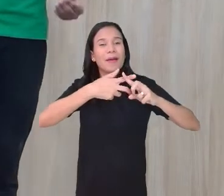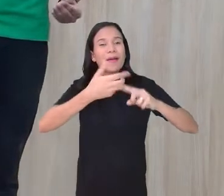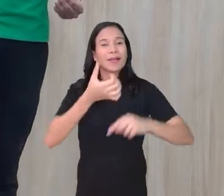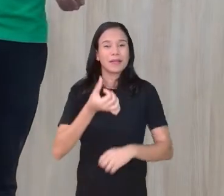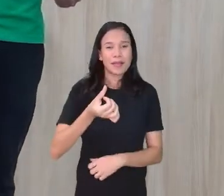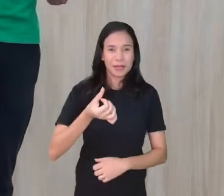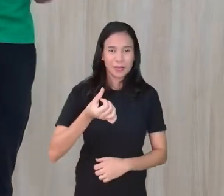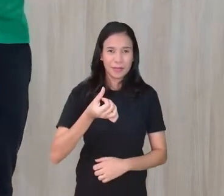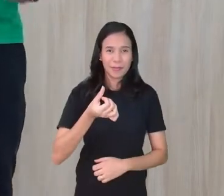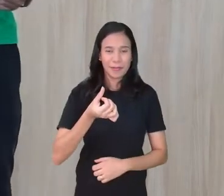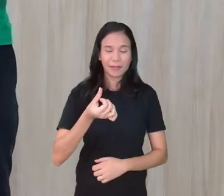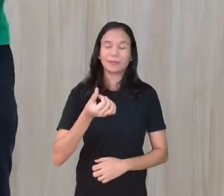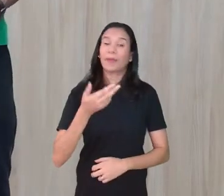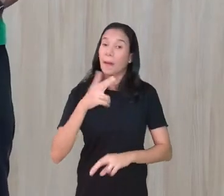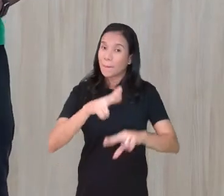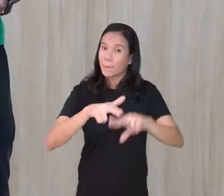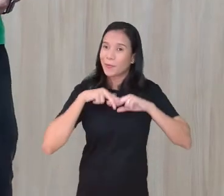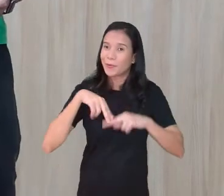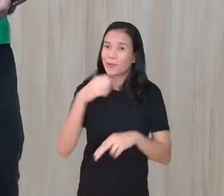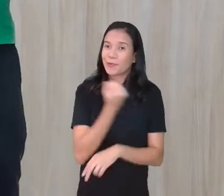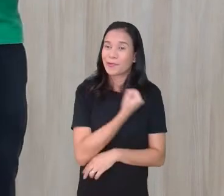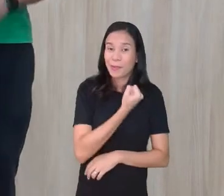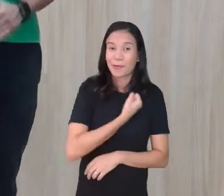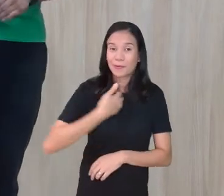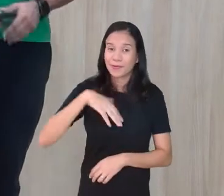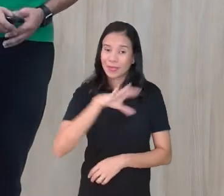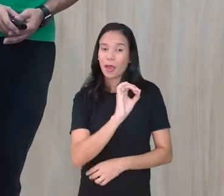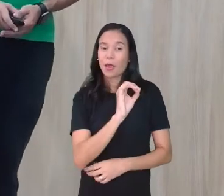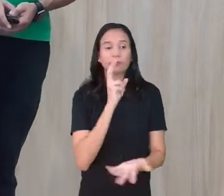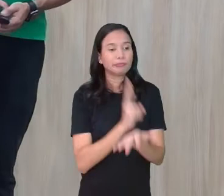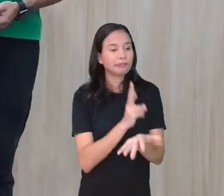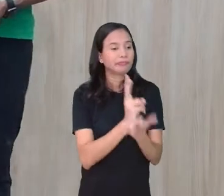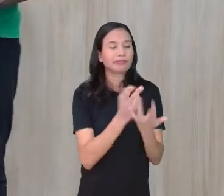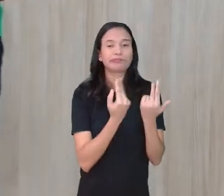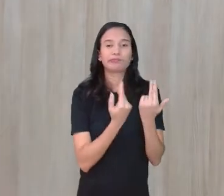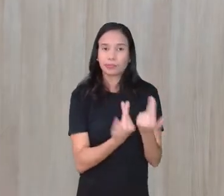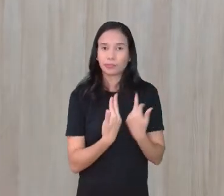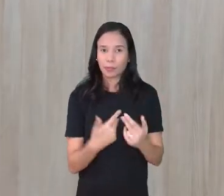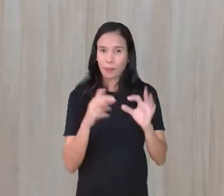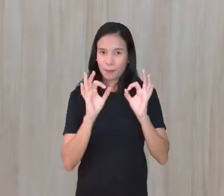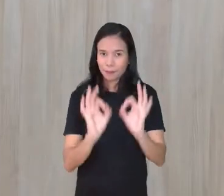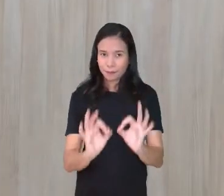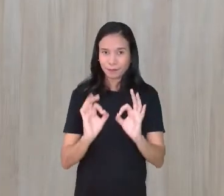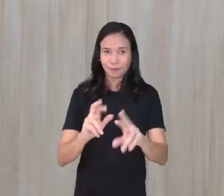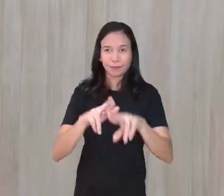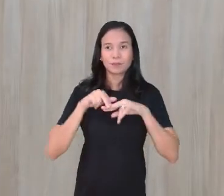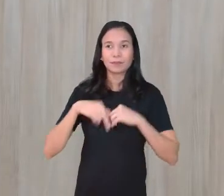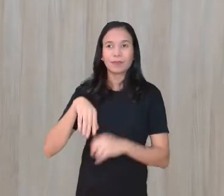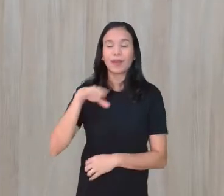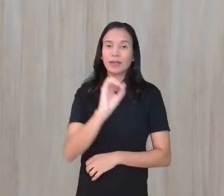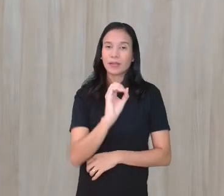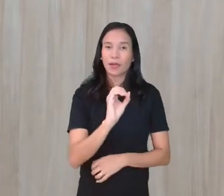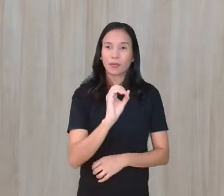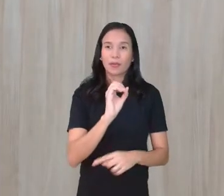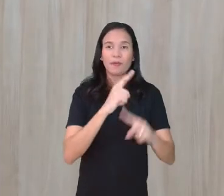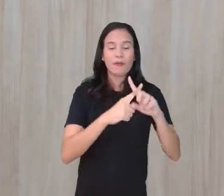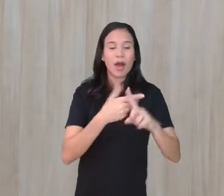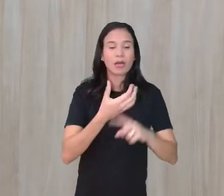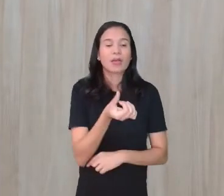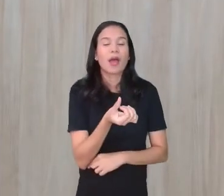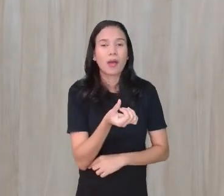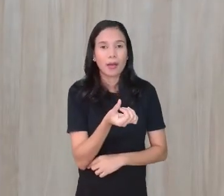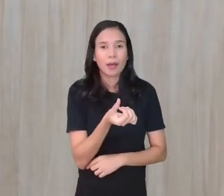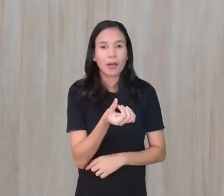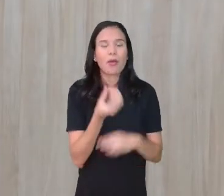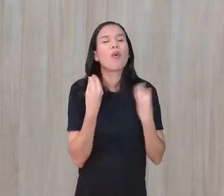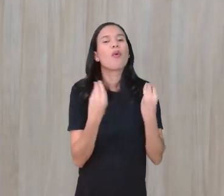por 6. Por isso que o 0, ele continuou sendo 0, tá? Então, 0 vezes 6.